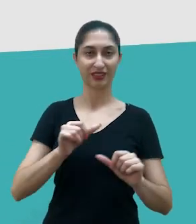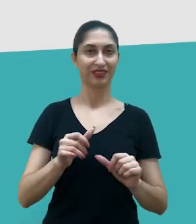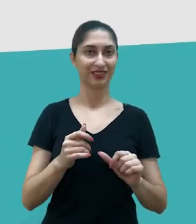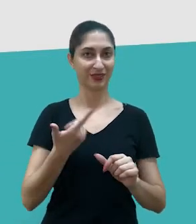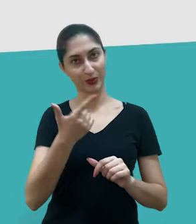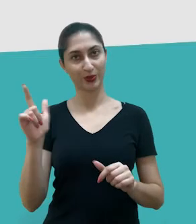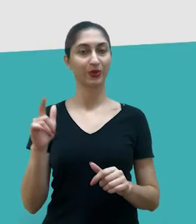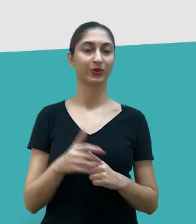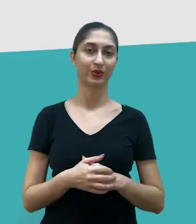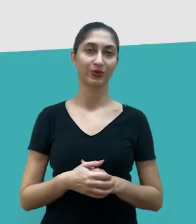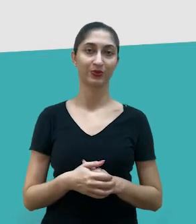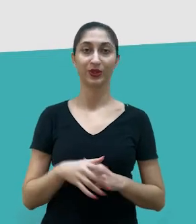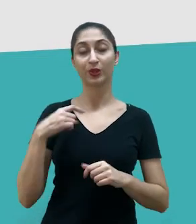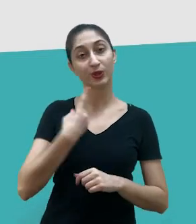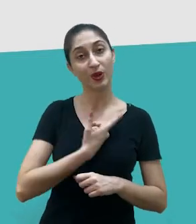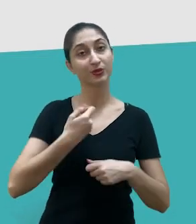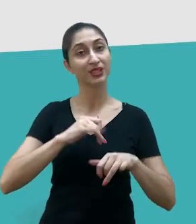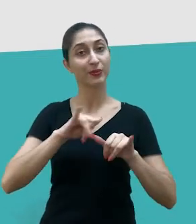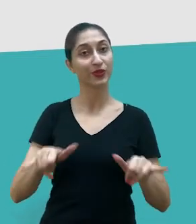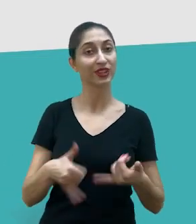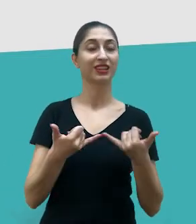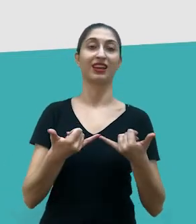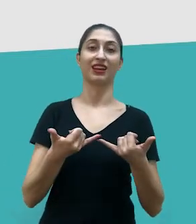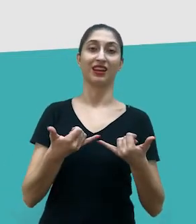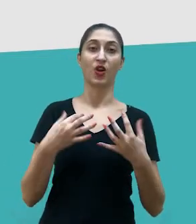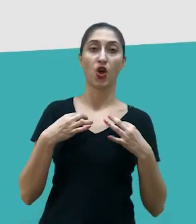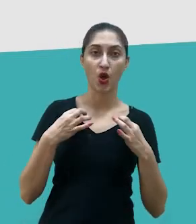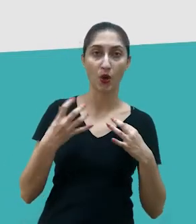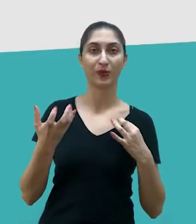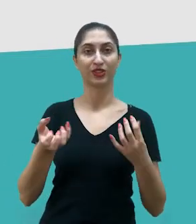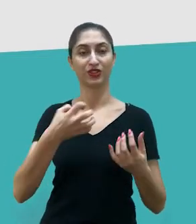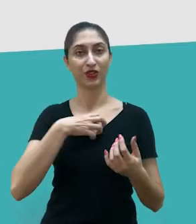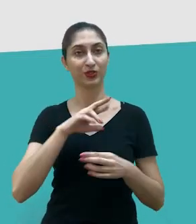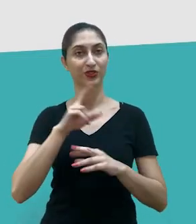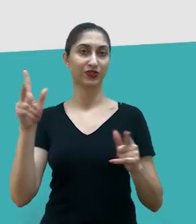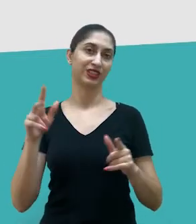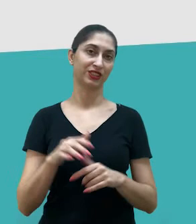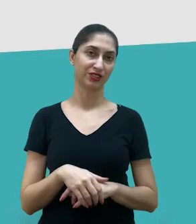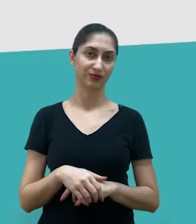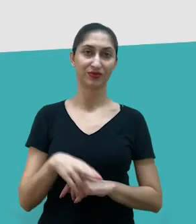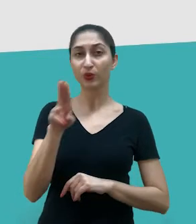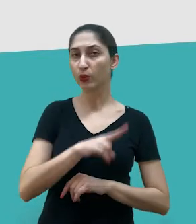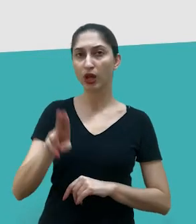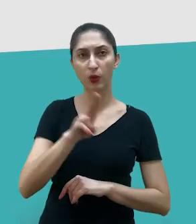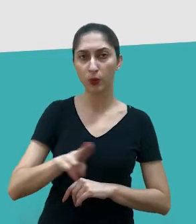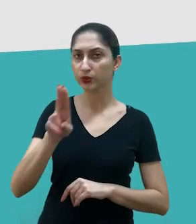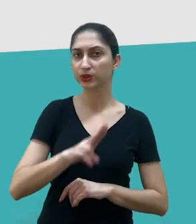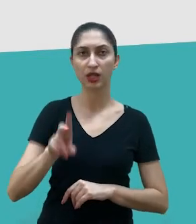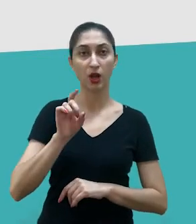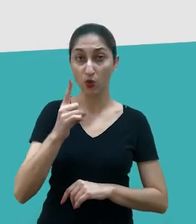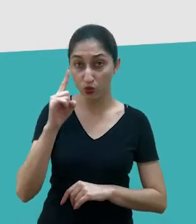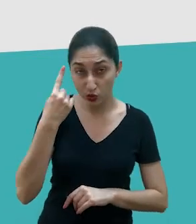né? do reaproveitamento, da reutilização. Não é? Então, não usar só uma vez,